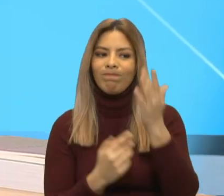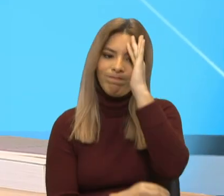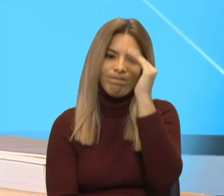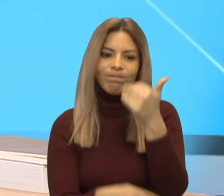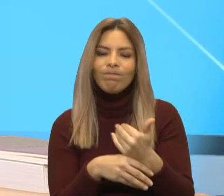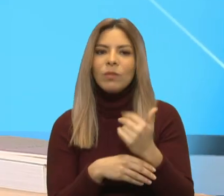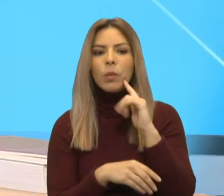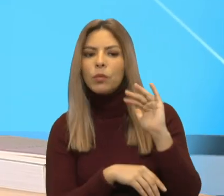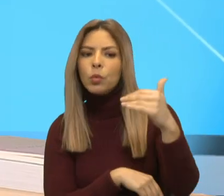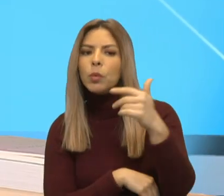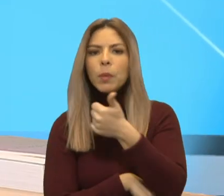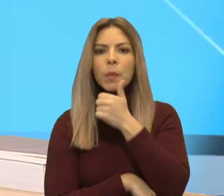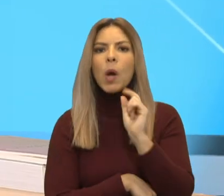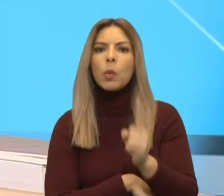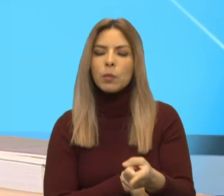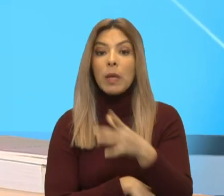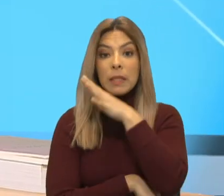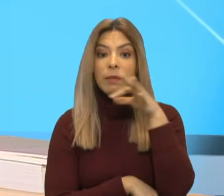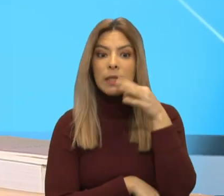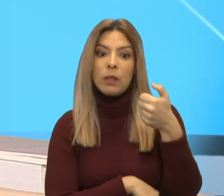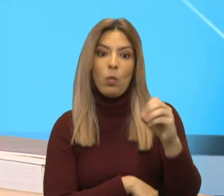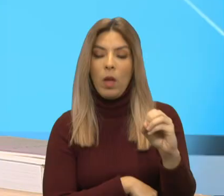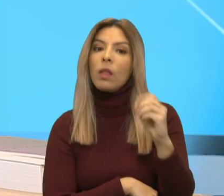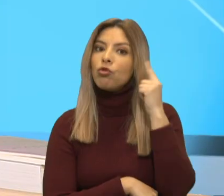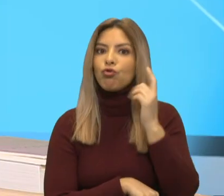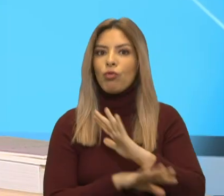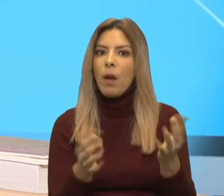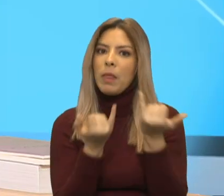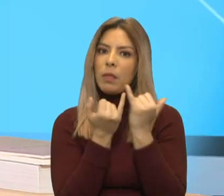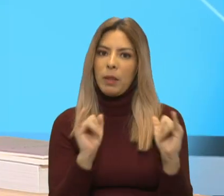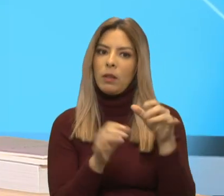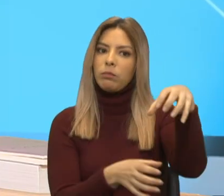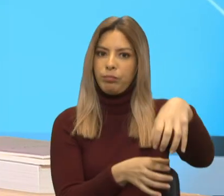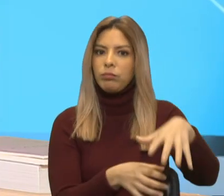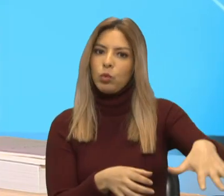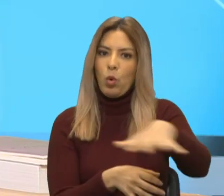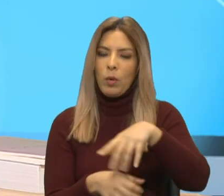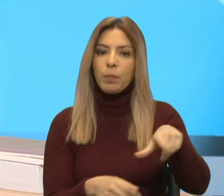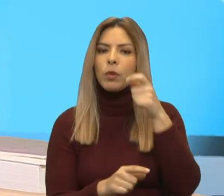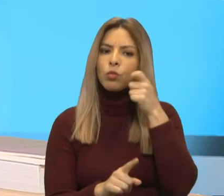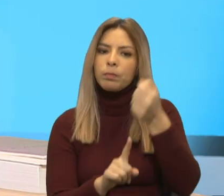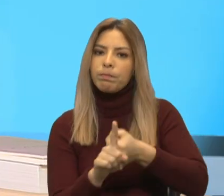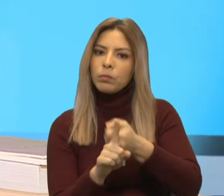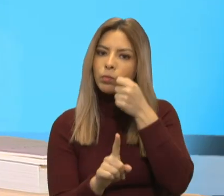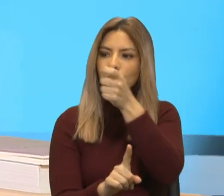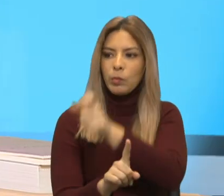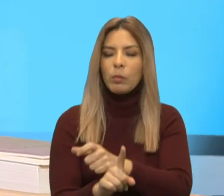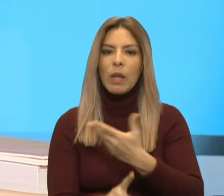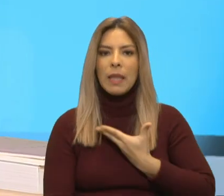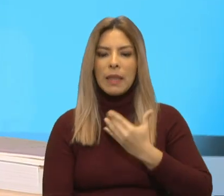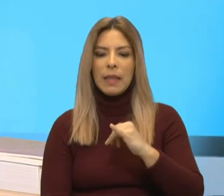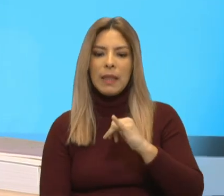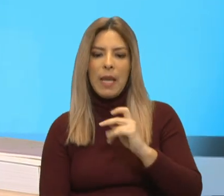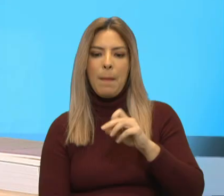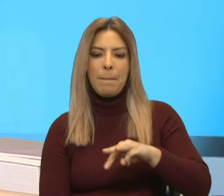povo a comemorar 50 anos da independência. E onde é missionário há 30 anos, Dom Diamantino Antunes, Bispo de Tete